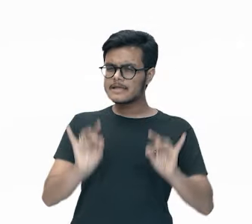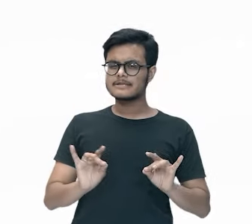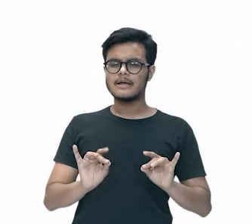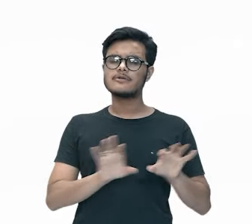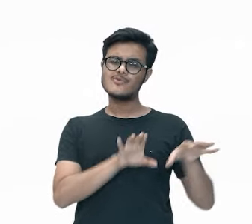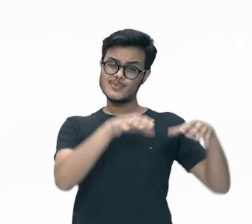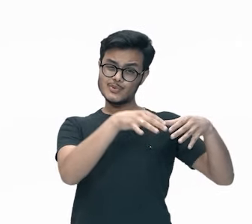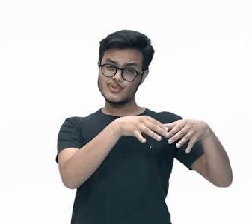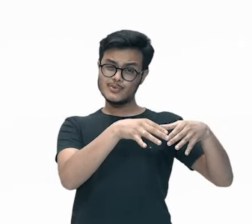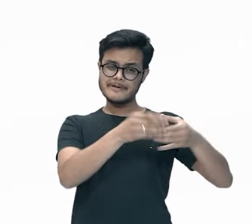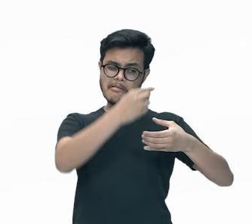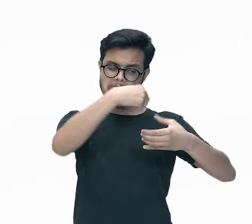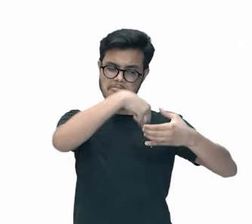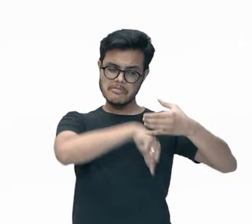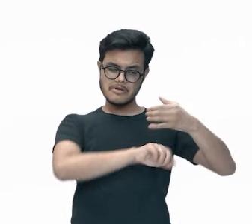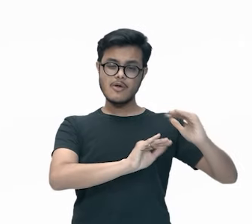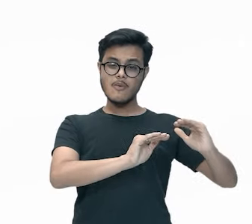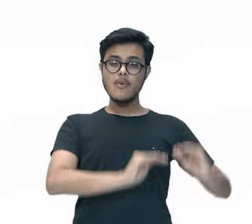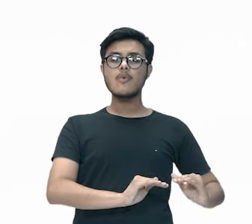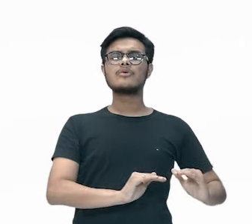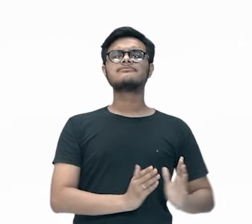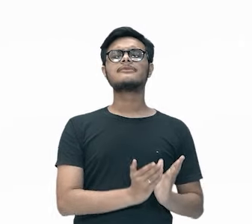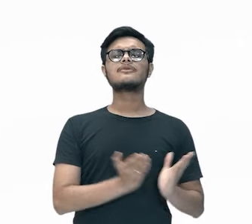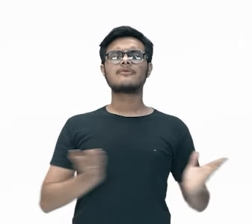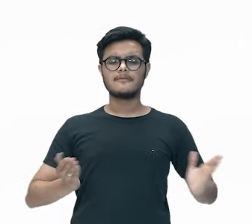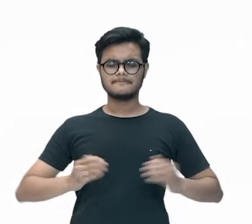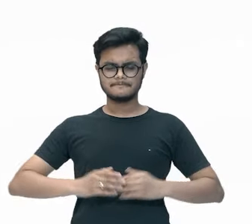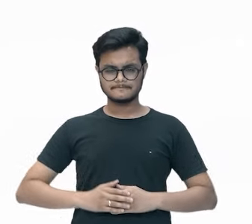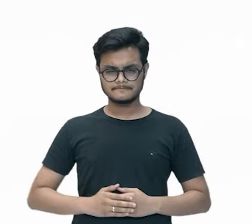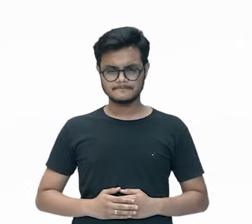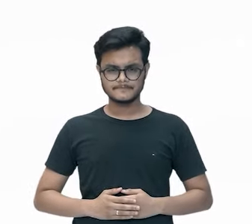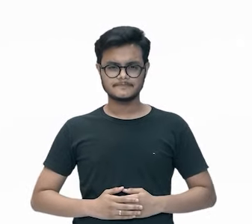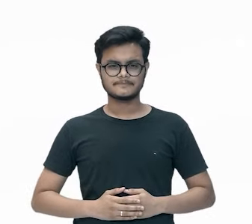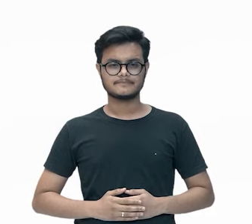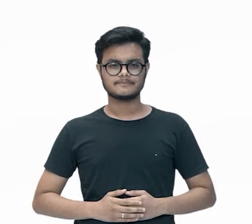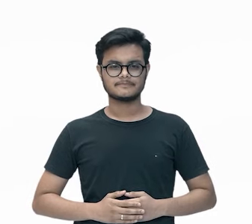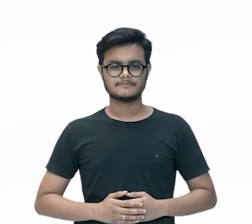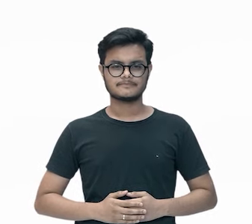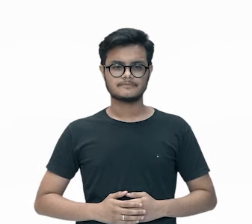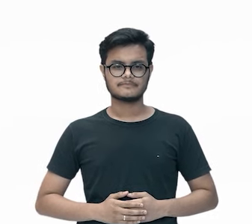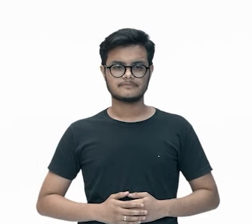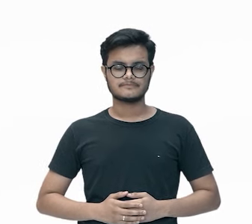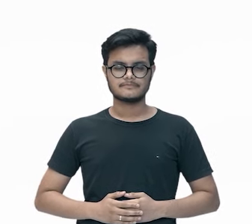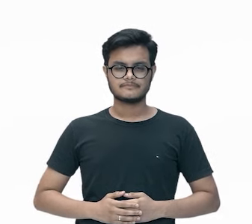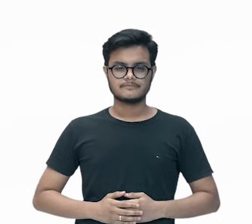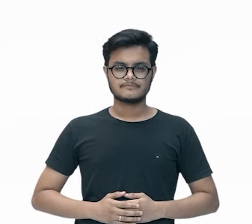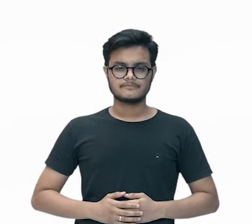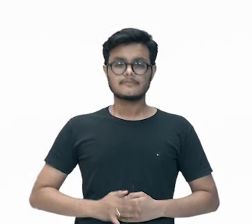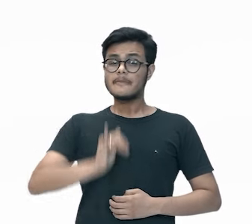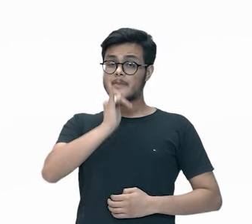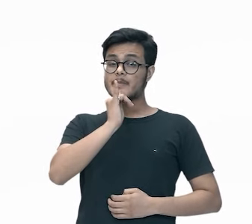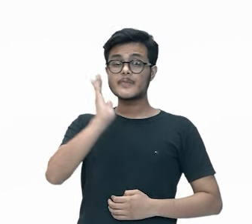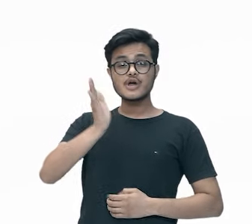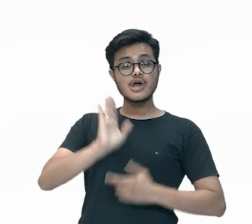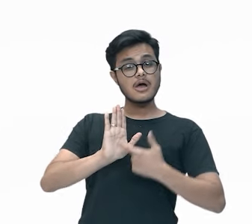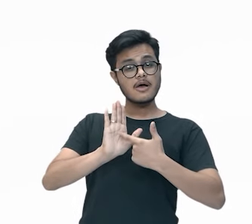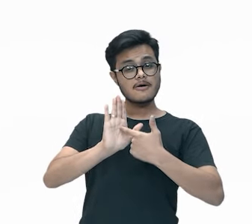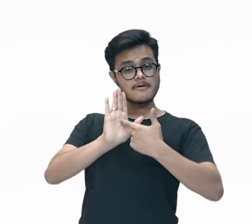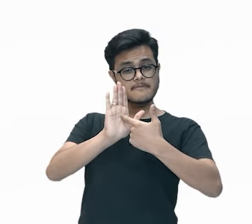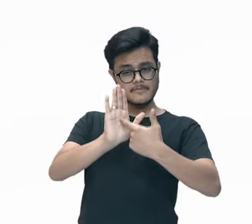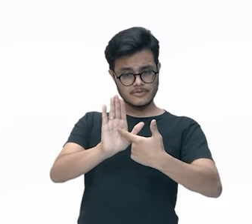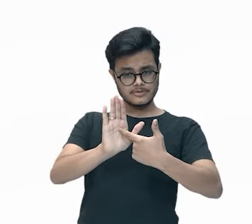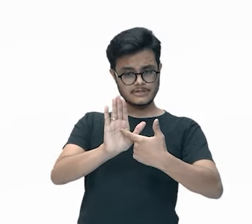uma subclassificação, vamos dizer assim, tá bom? Que são esses compostos que eu apresentei aqui para vocês. E aí, cada